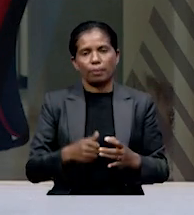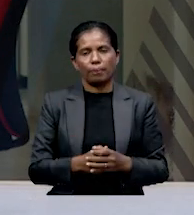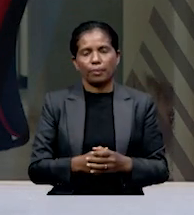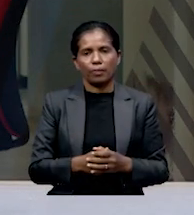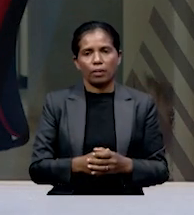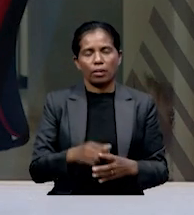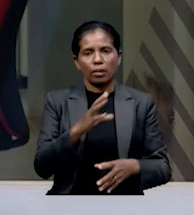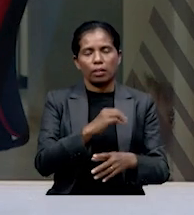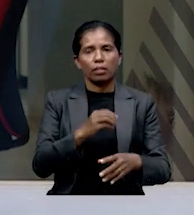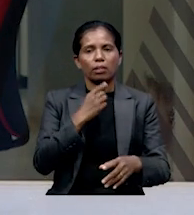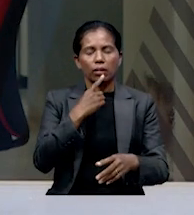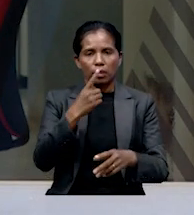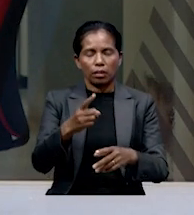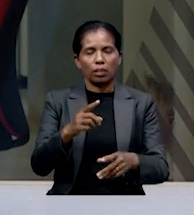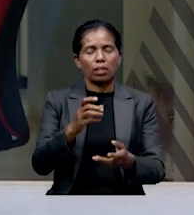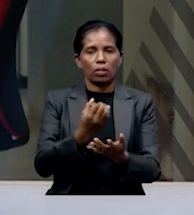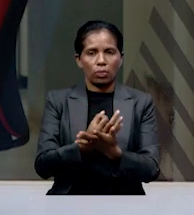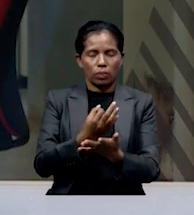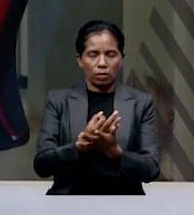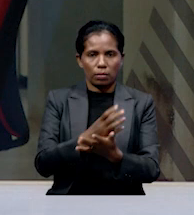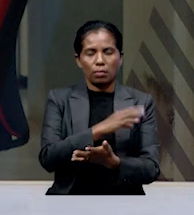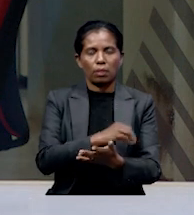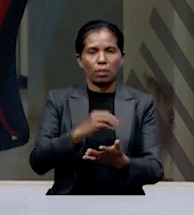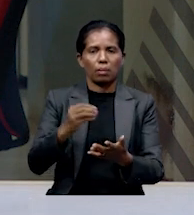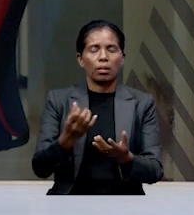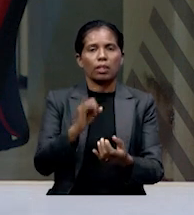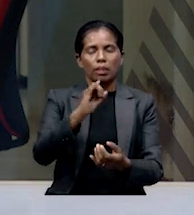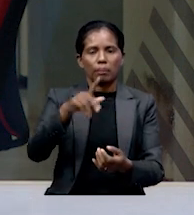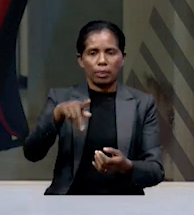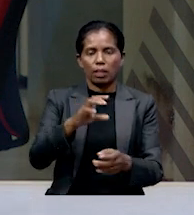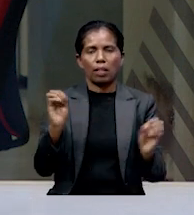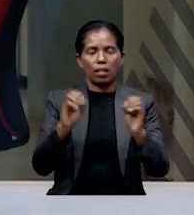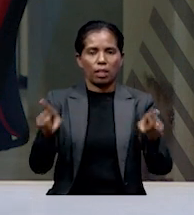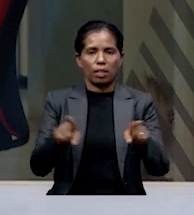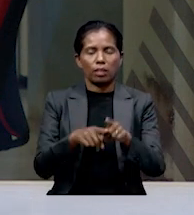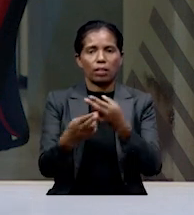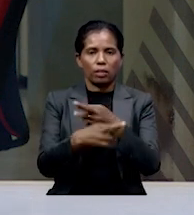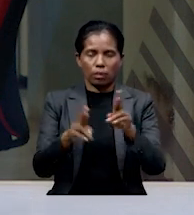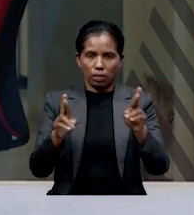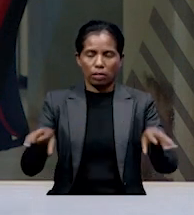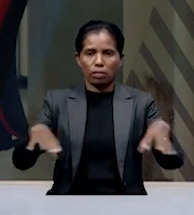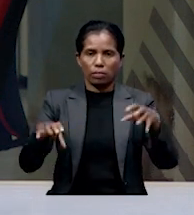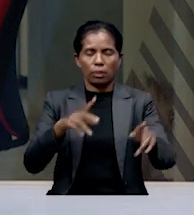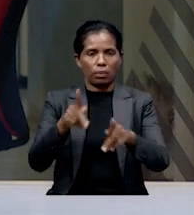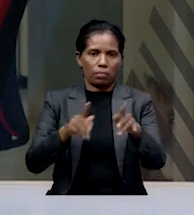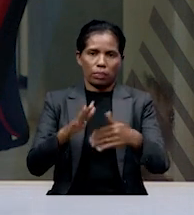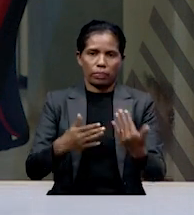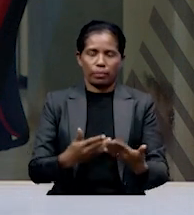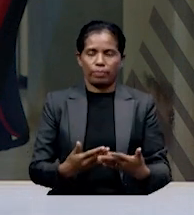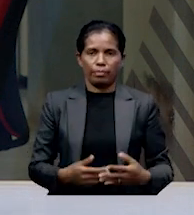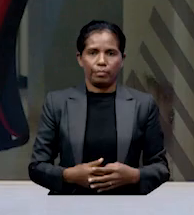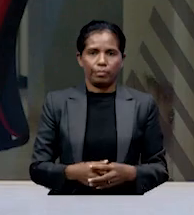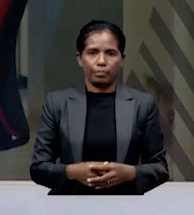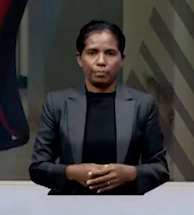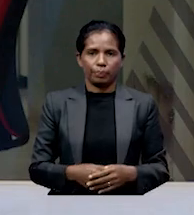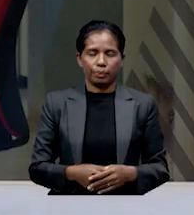Oposição considera salário para cargo chefia e empresa pública Cira la balanço o resultado do serviço ba povo.